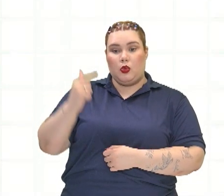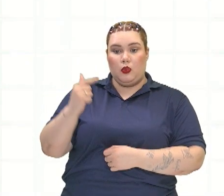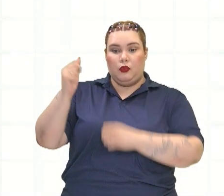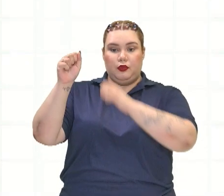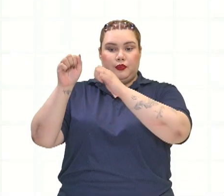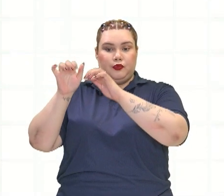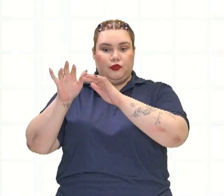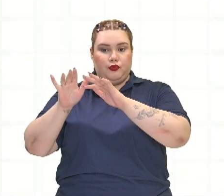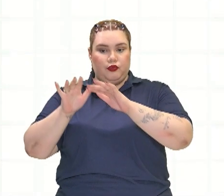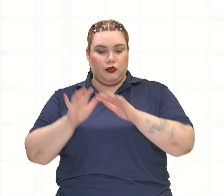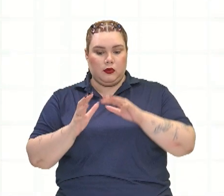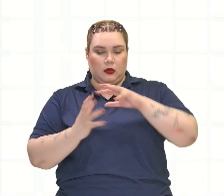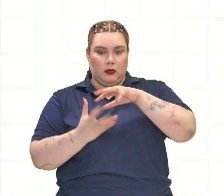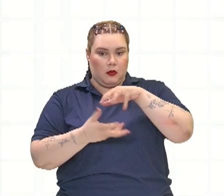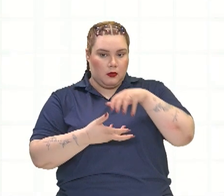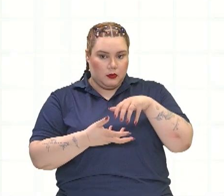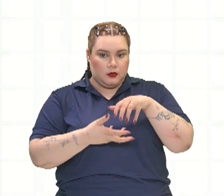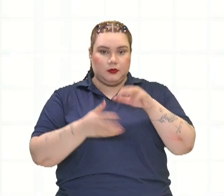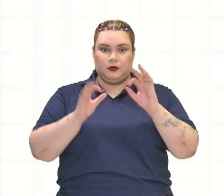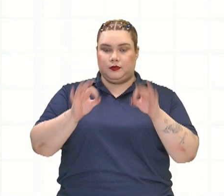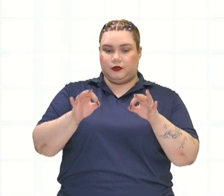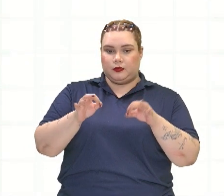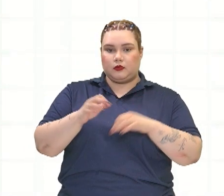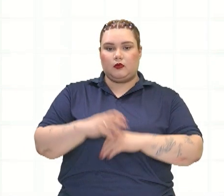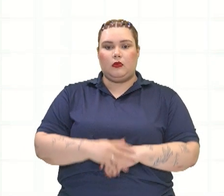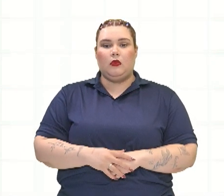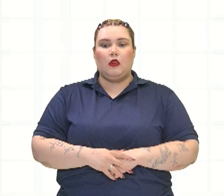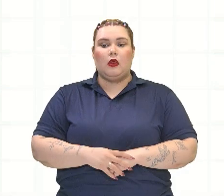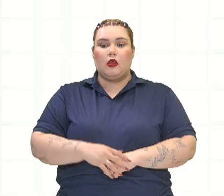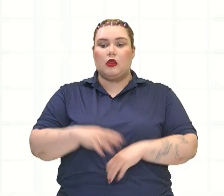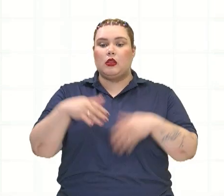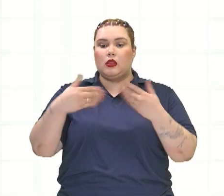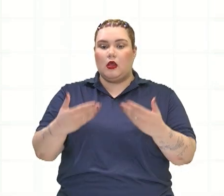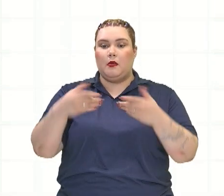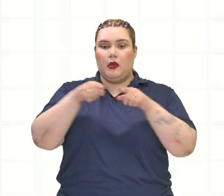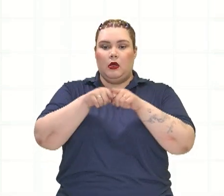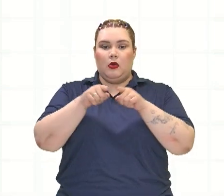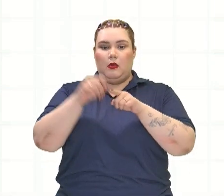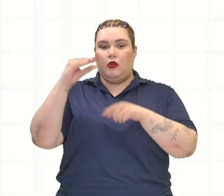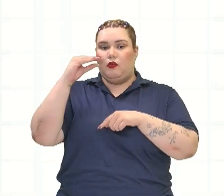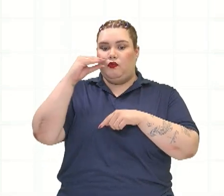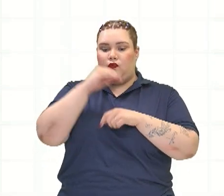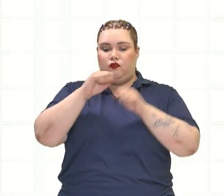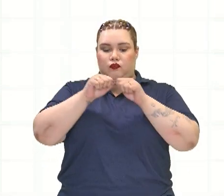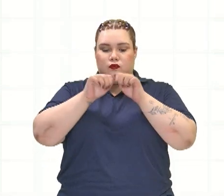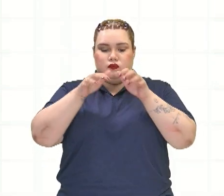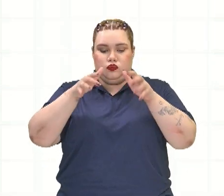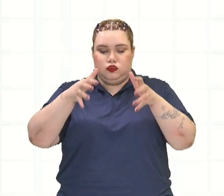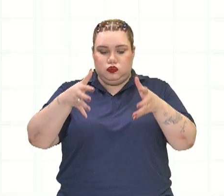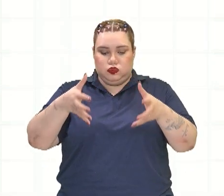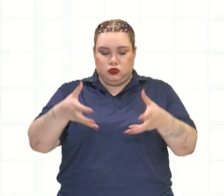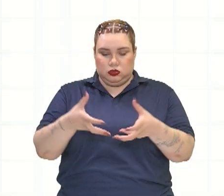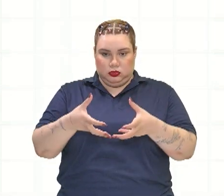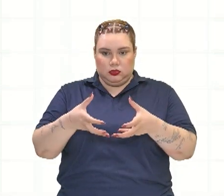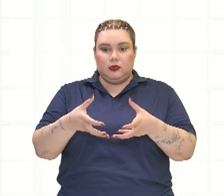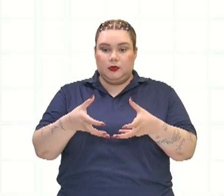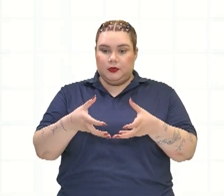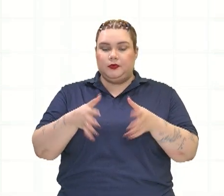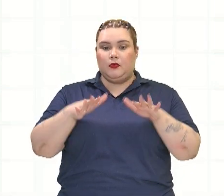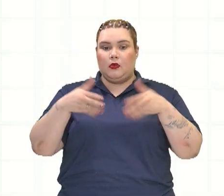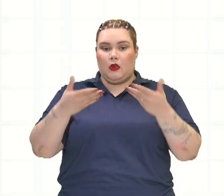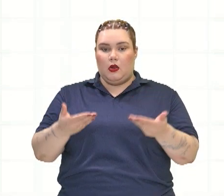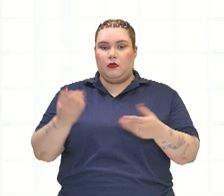raios solares, né? E a distribuição de calor sobre a superfície terrestre. Então